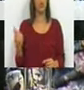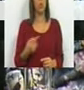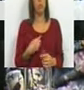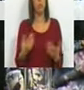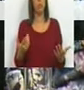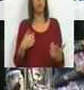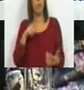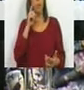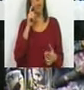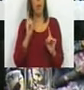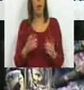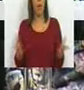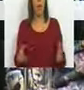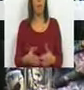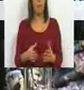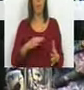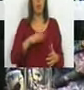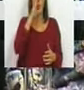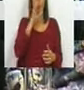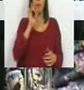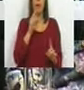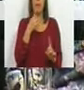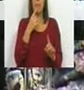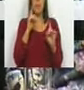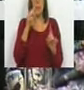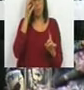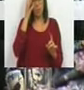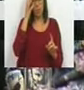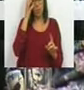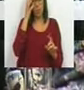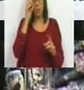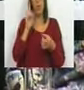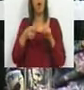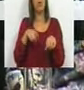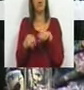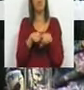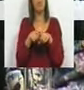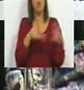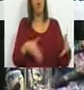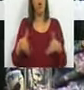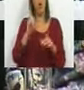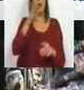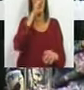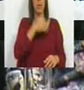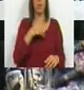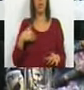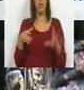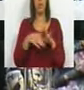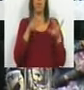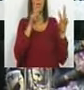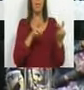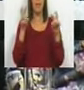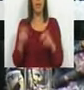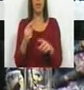nós defendemos. E, Sr. Ministro, importa perceber também qual é que é a política, a orientação do Ministério da Saúde relativamente a esta